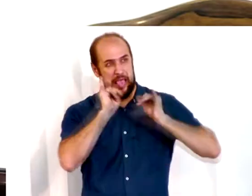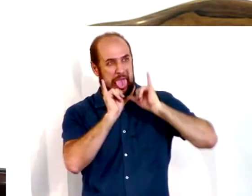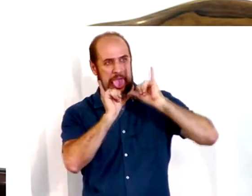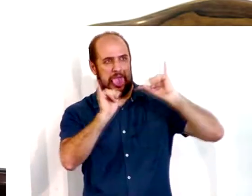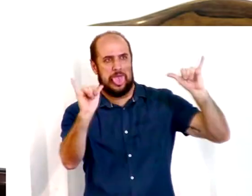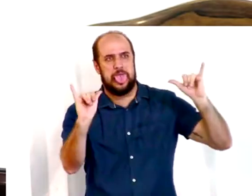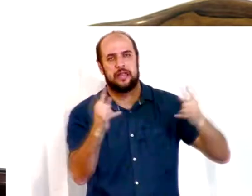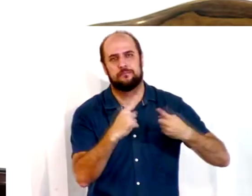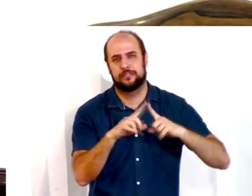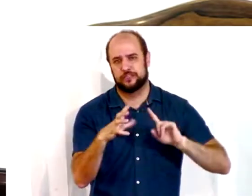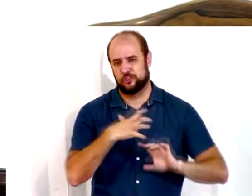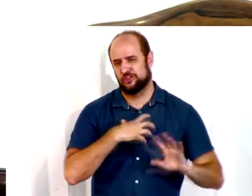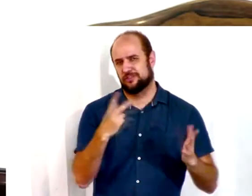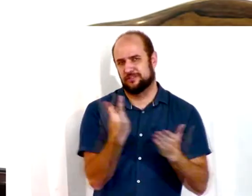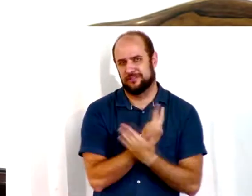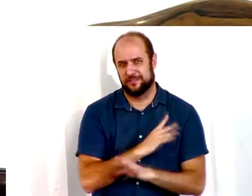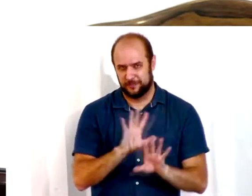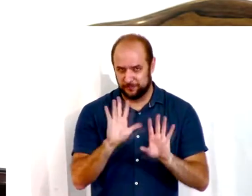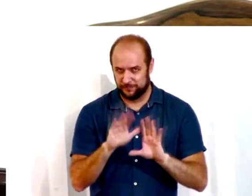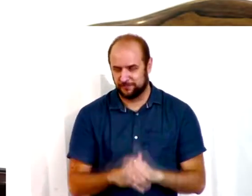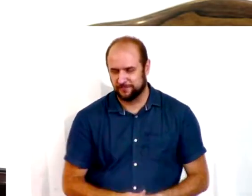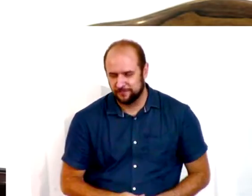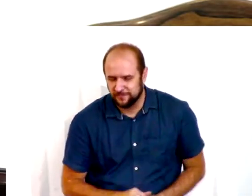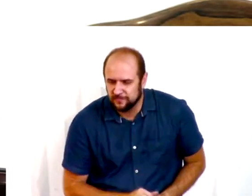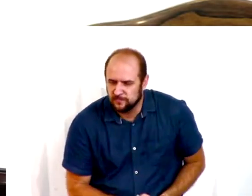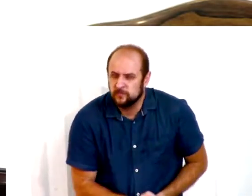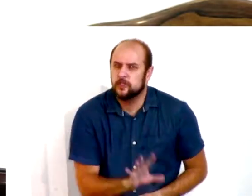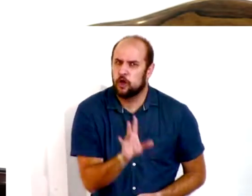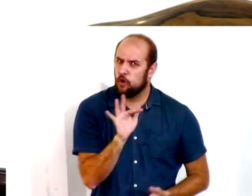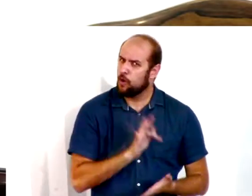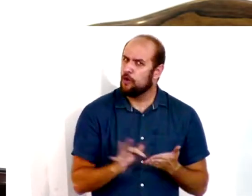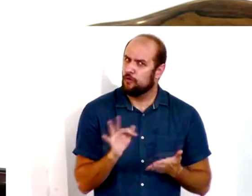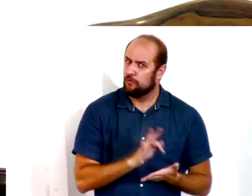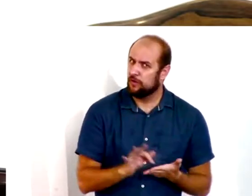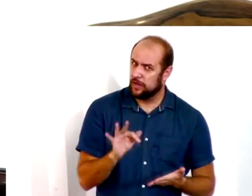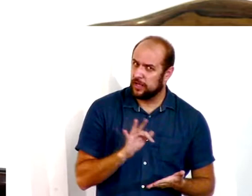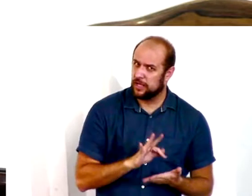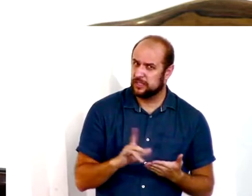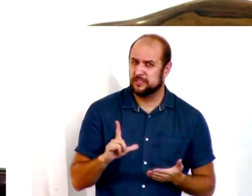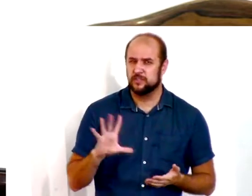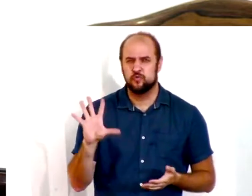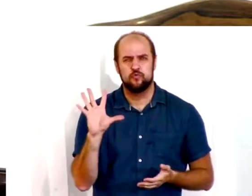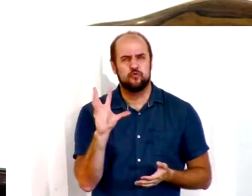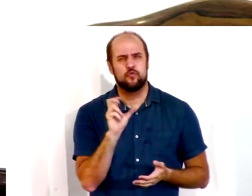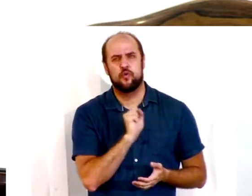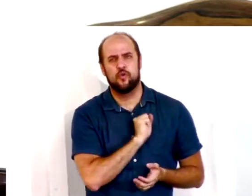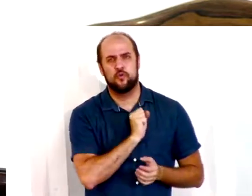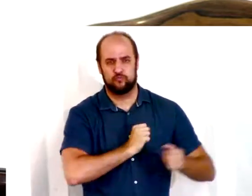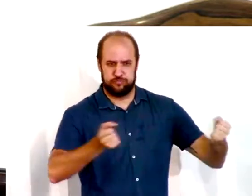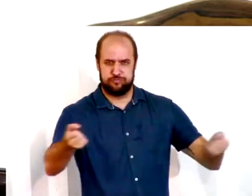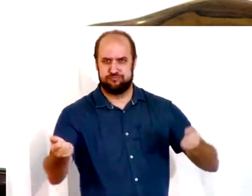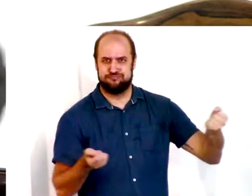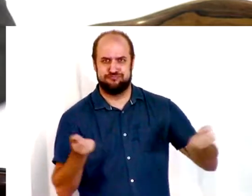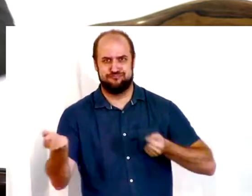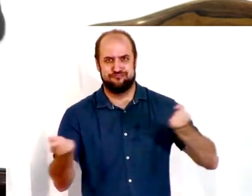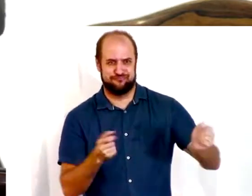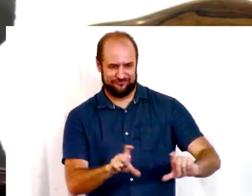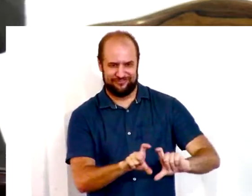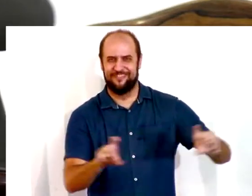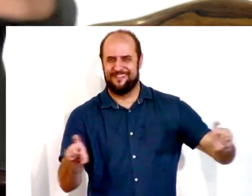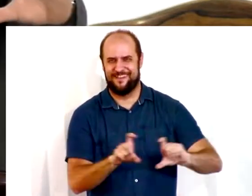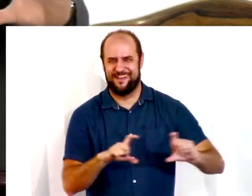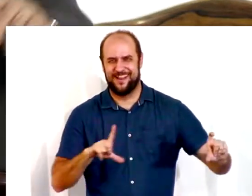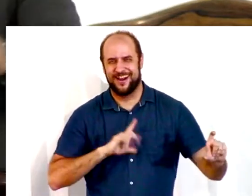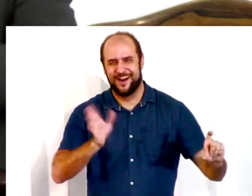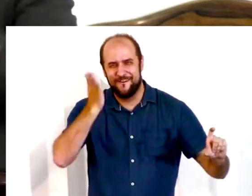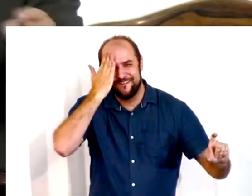incorreta. Não sei se você já viu, é uma frase inclusive preferida dos caminhoneiros, né? Quando tem